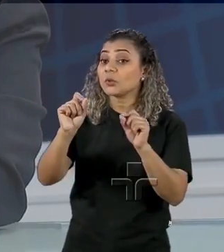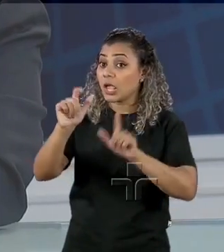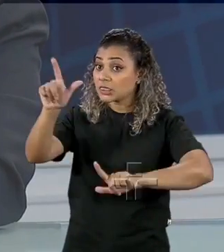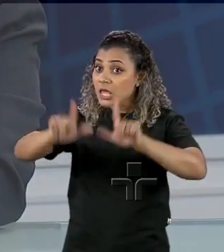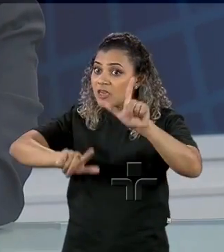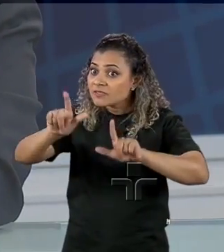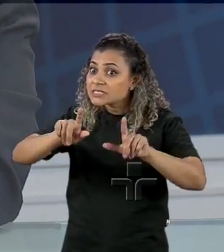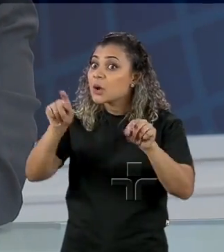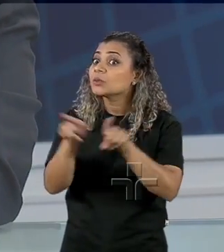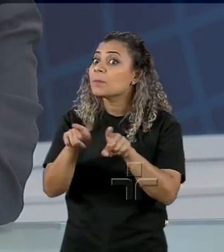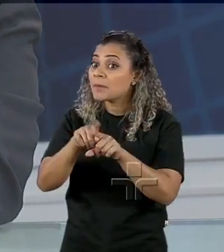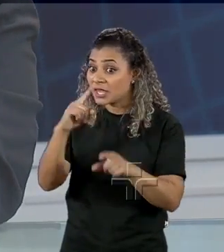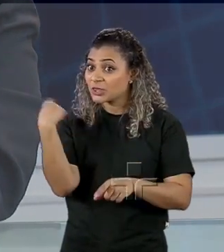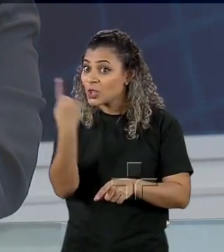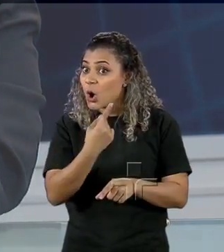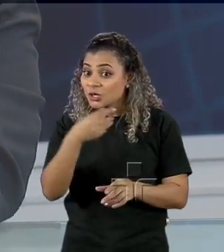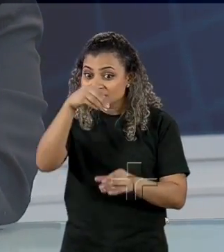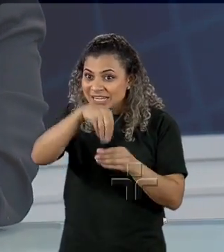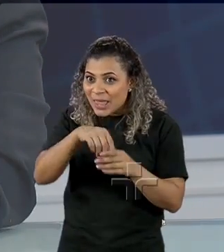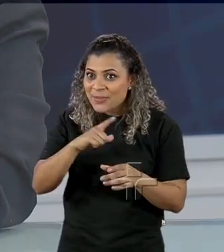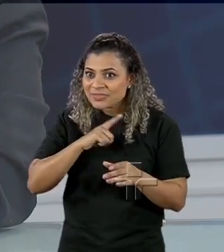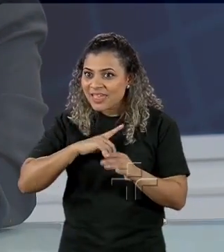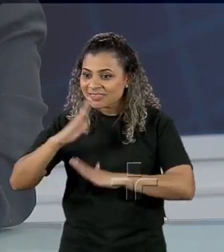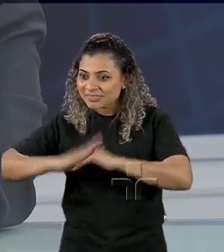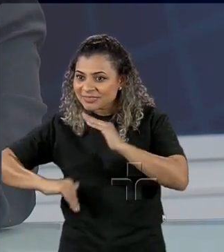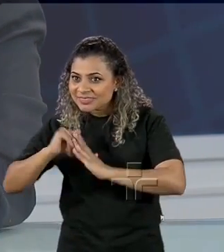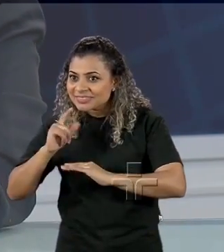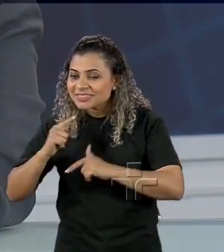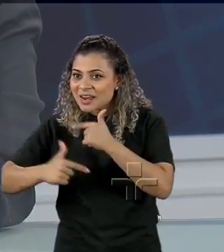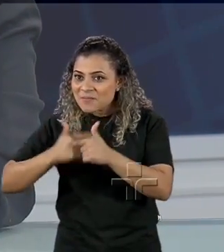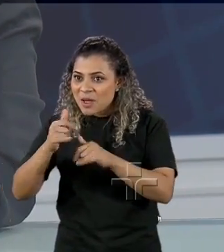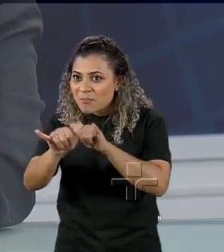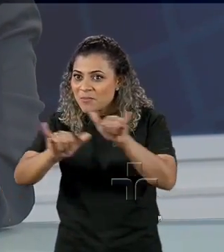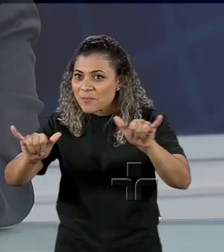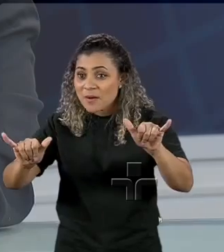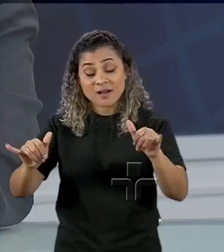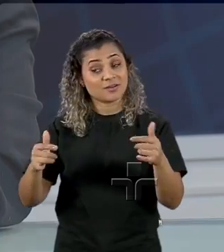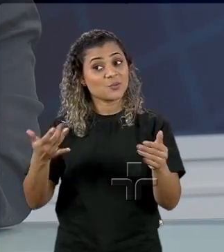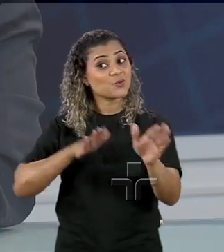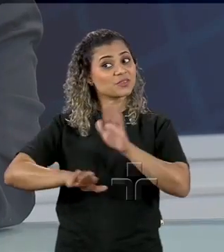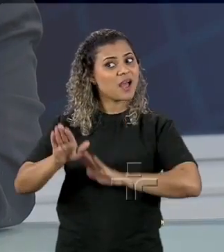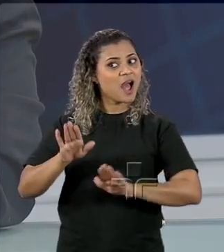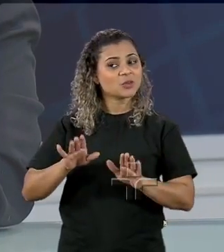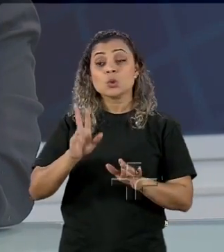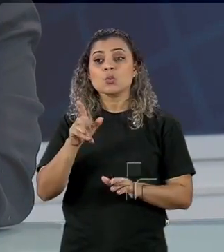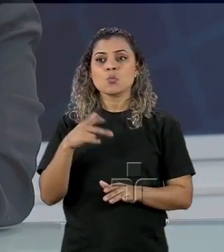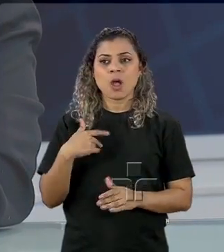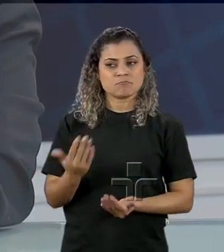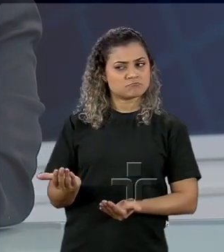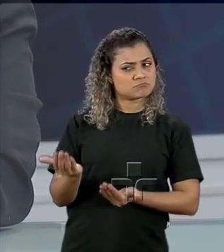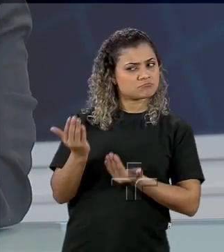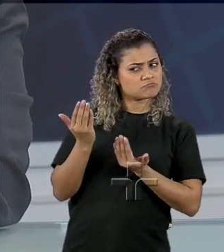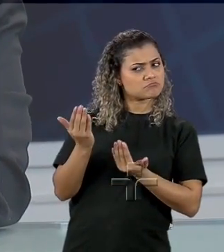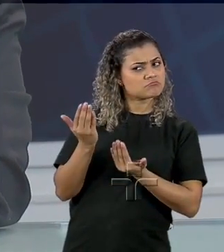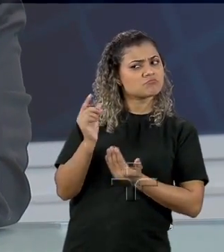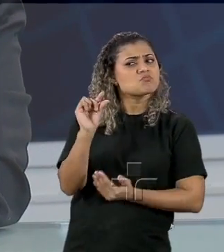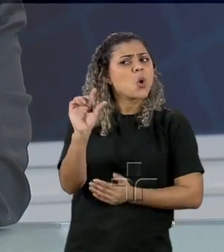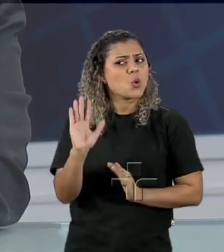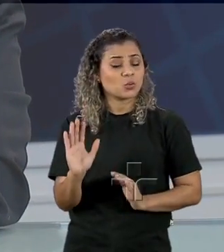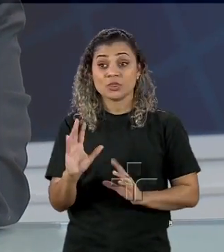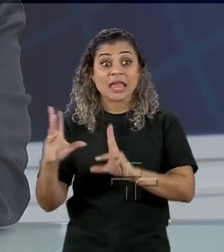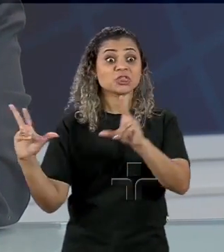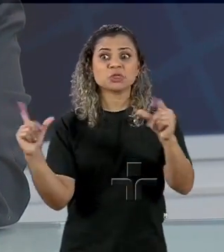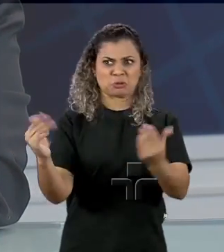pessoas dentro dela, nós comentamos também, é necessário introduzir uma coisa que não é malévola, que é um pouco de suspeita. Não é suspeitar de